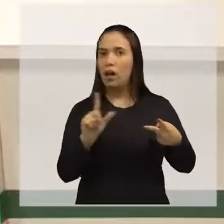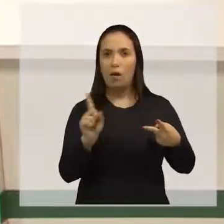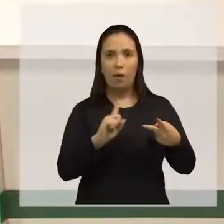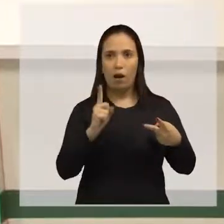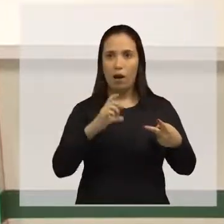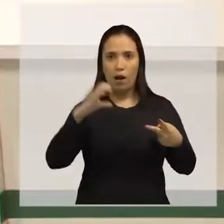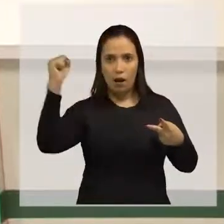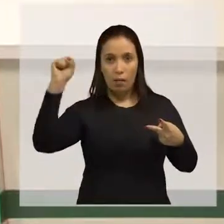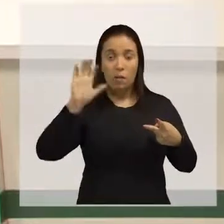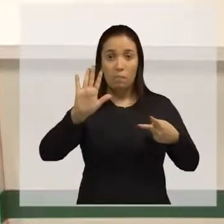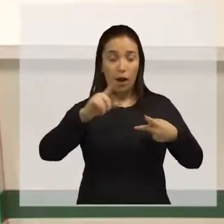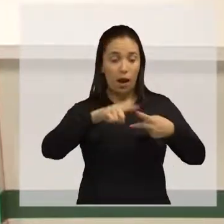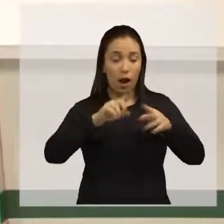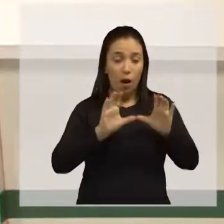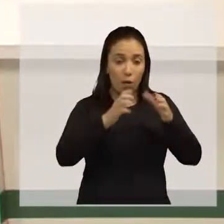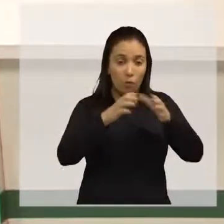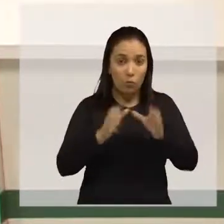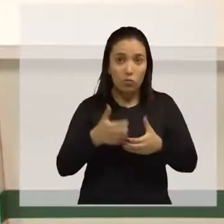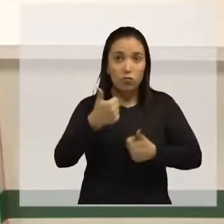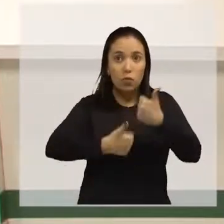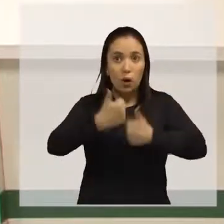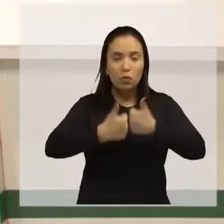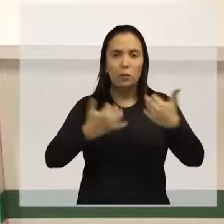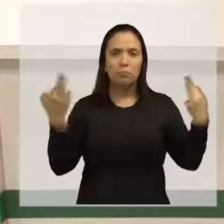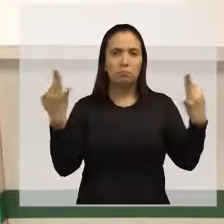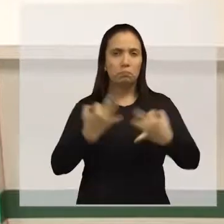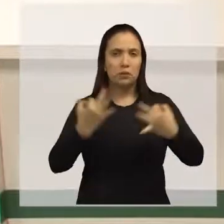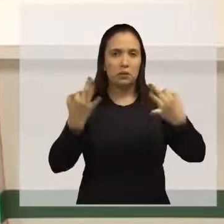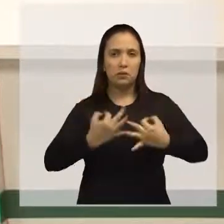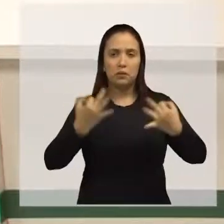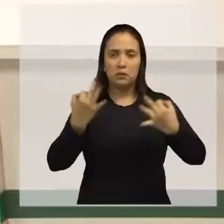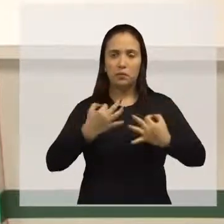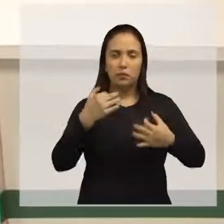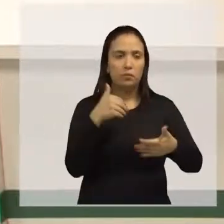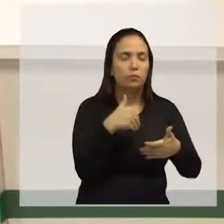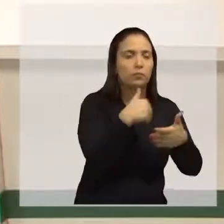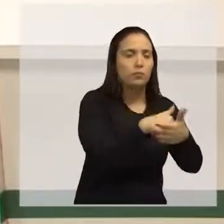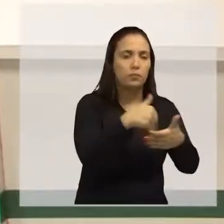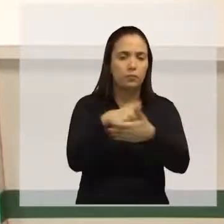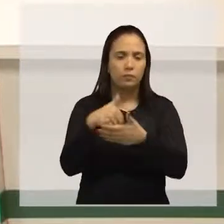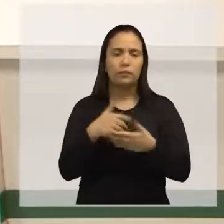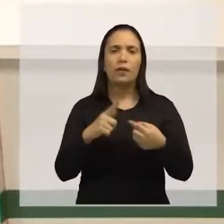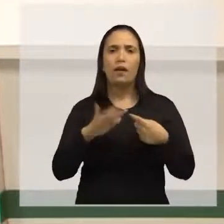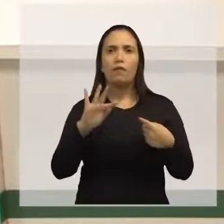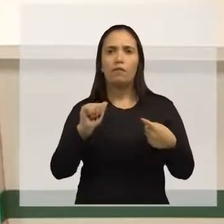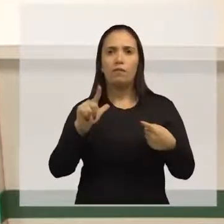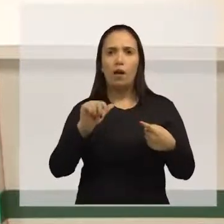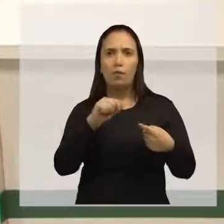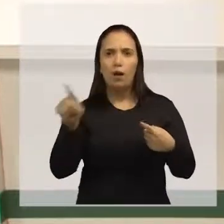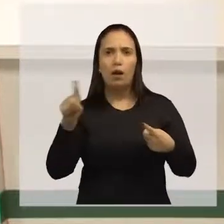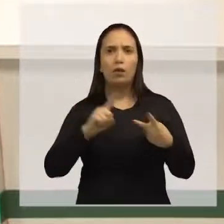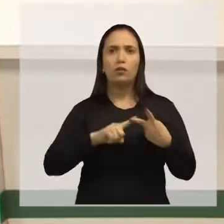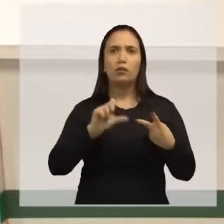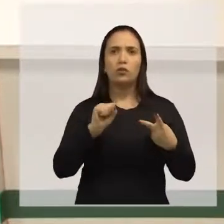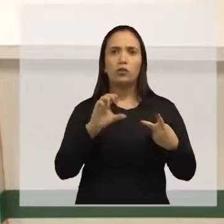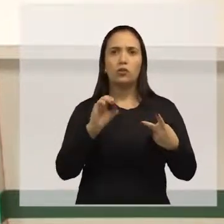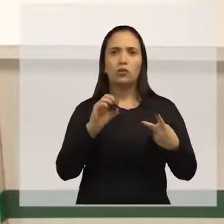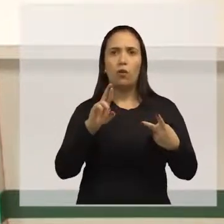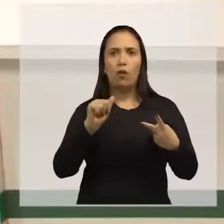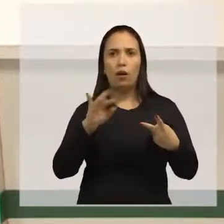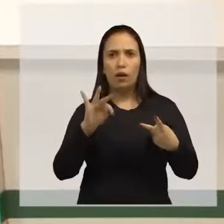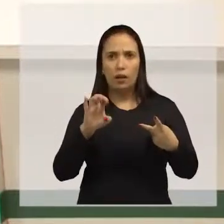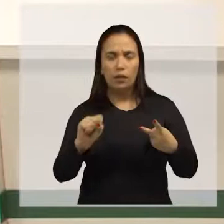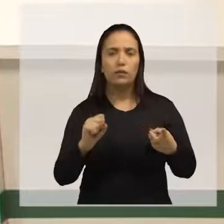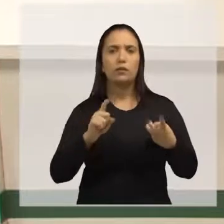seleções inesquecíveis, um futebol belíssimo. Não passando pela França. Aí nós estamos falando de Falcão, de Sócrates, de Zico. Não passando pela França de Michel Platini. A